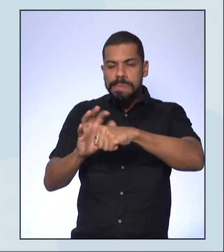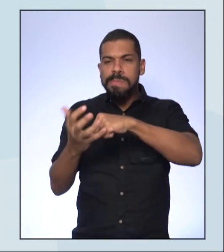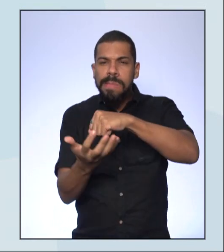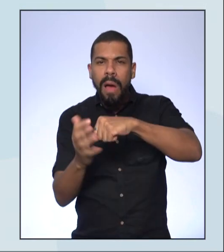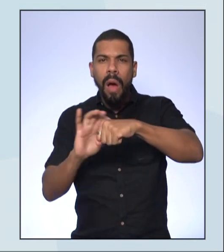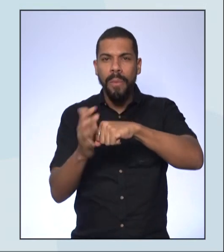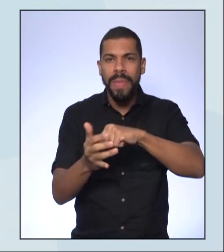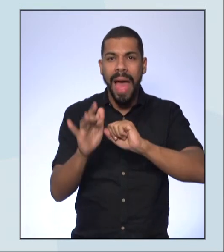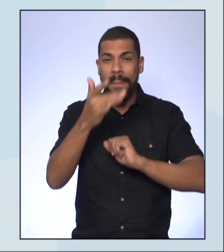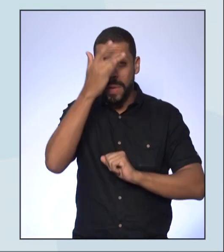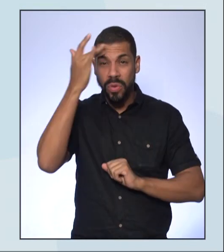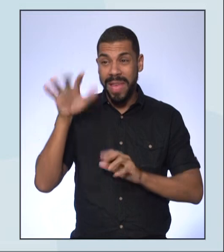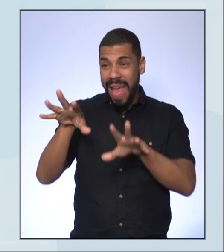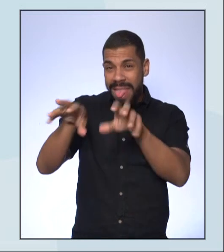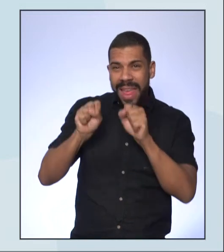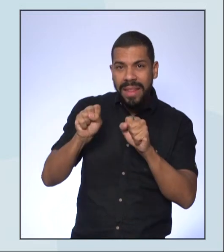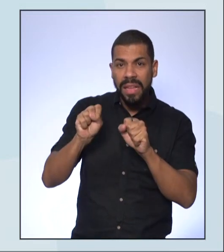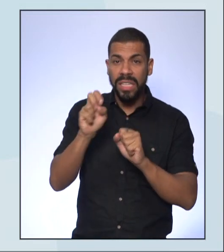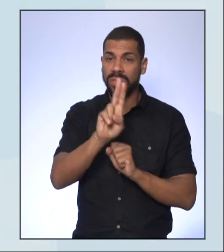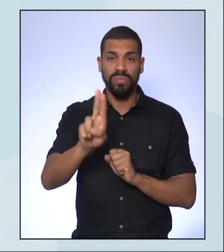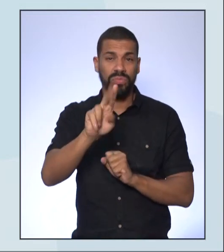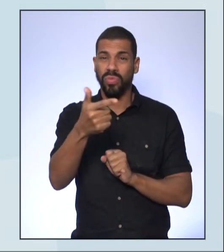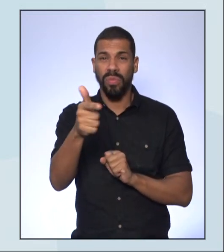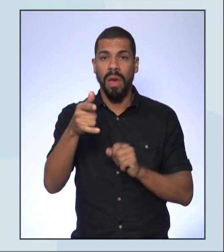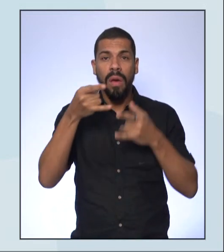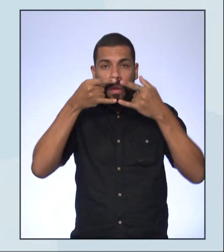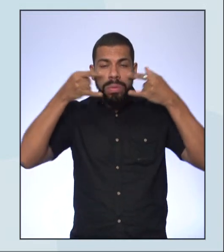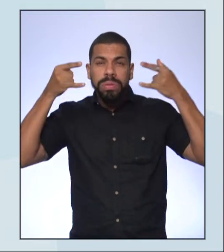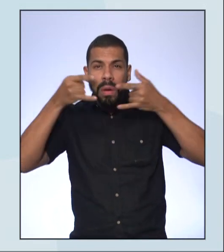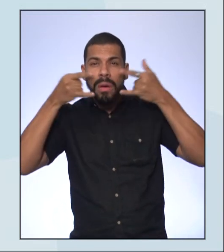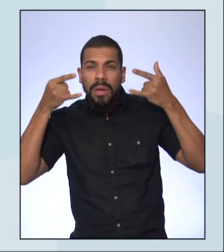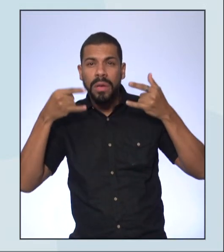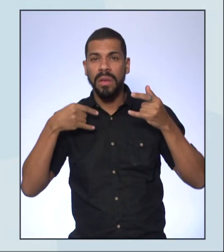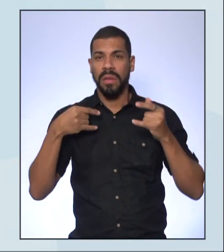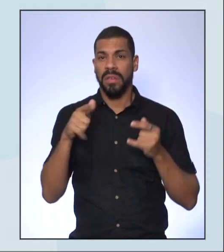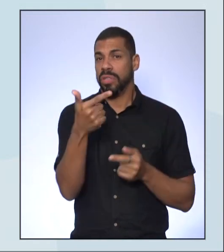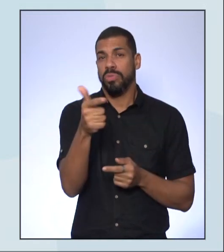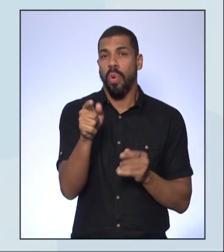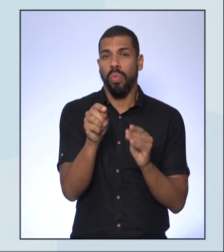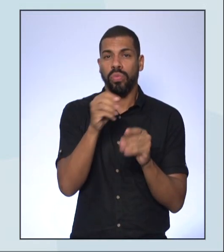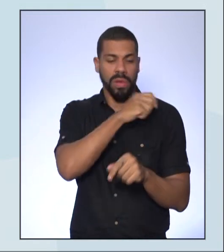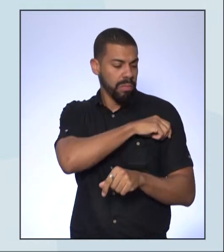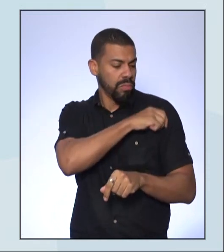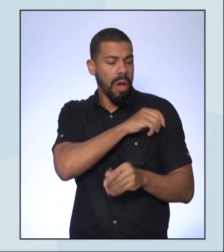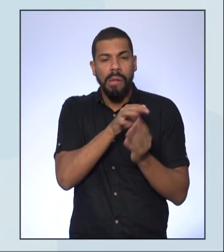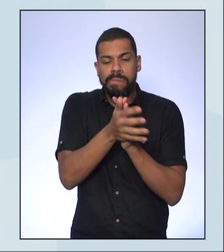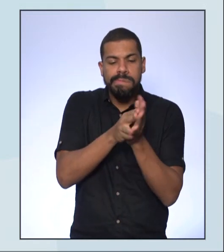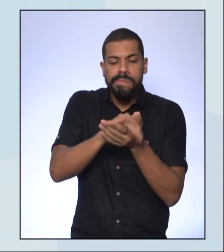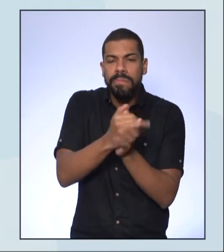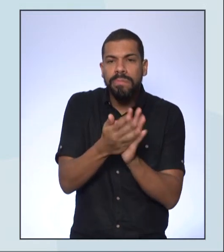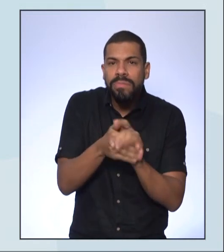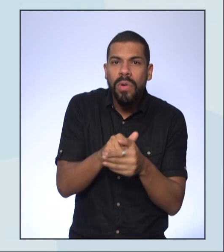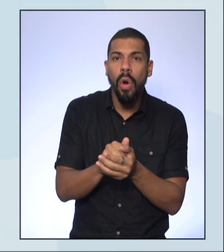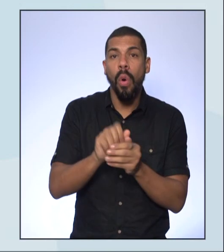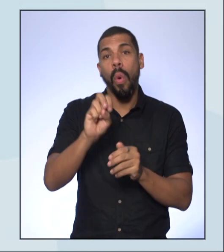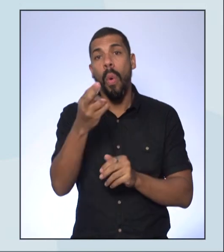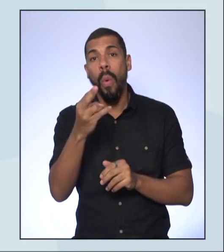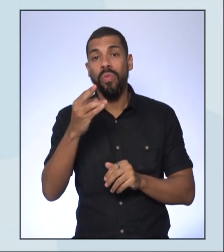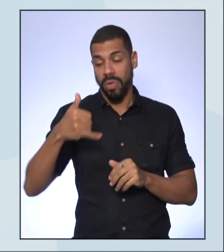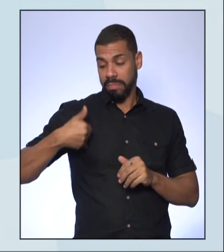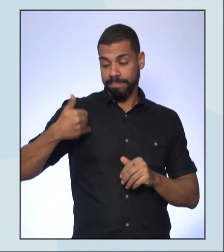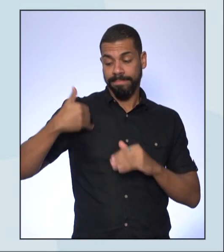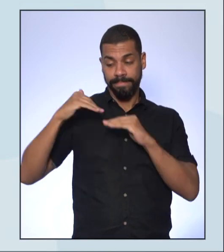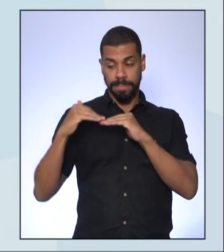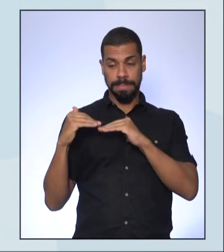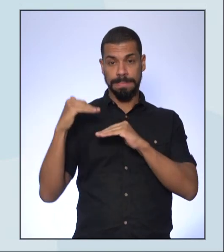está sem máscara na rua, quem está andando na rua, quem tem alguma comorbidade, né? Então, essa é a vulnerabilidade que eu tenho em